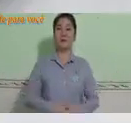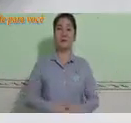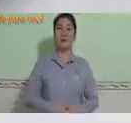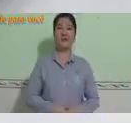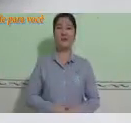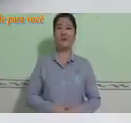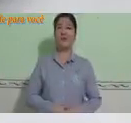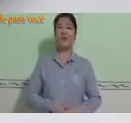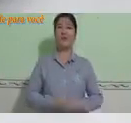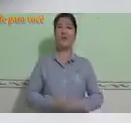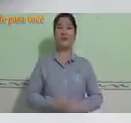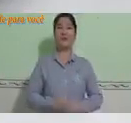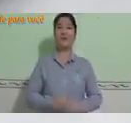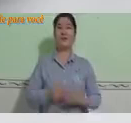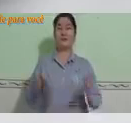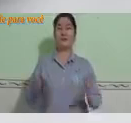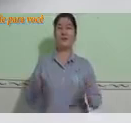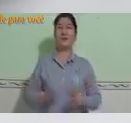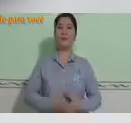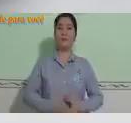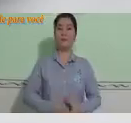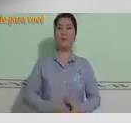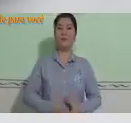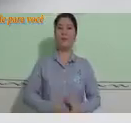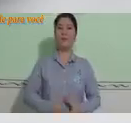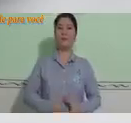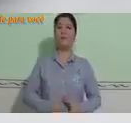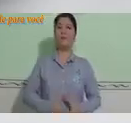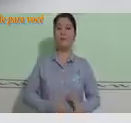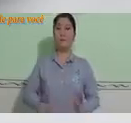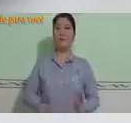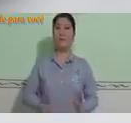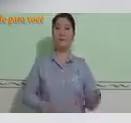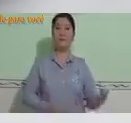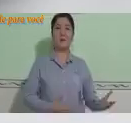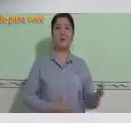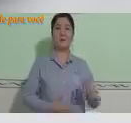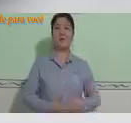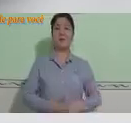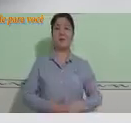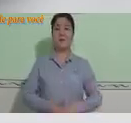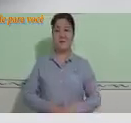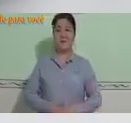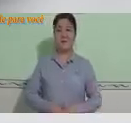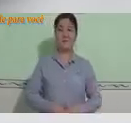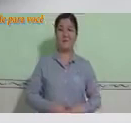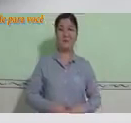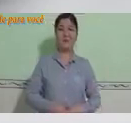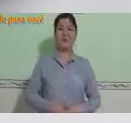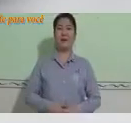llx e acento agudo vl moldado em formar de que é introduzido no útero para impedir a gravidez